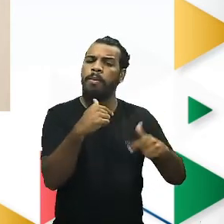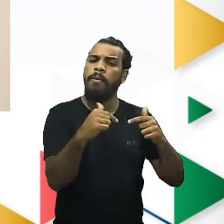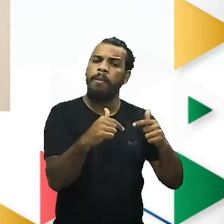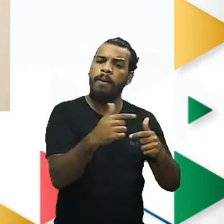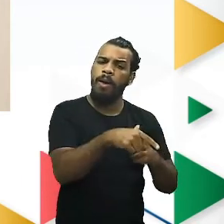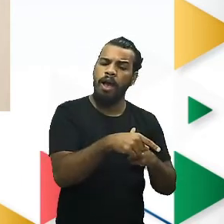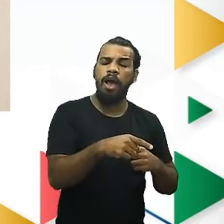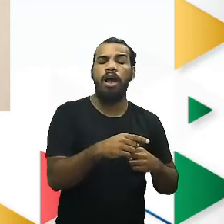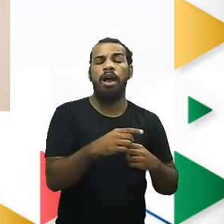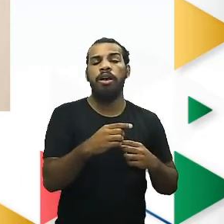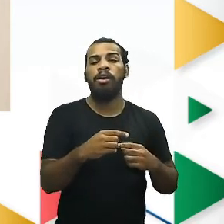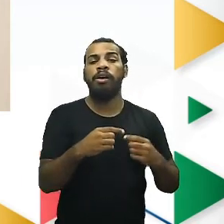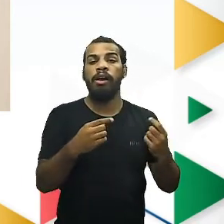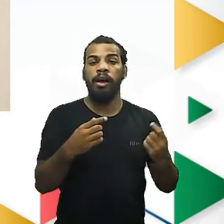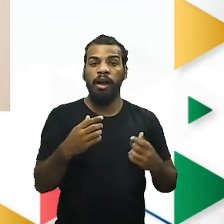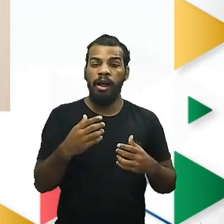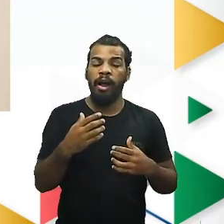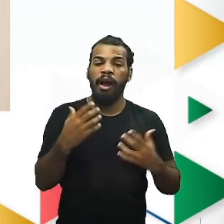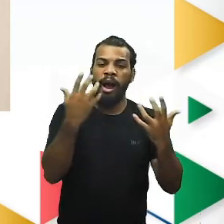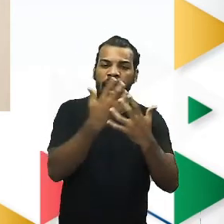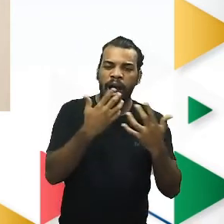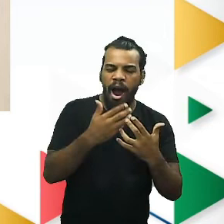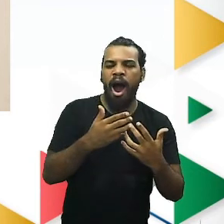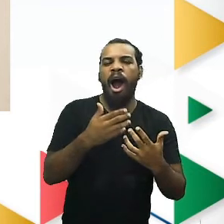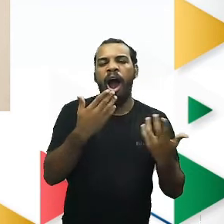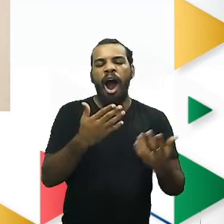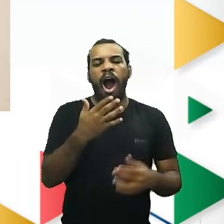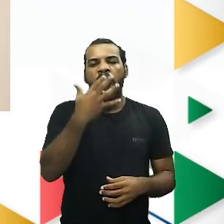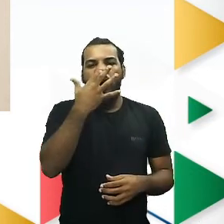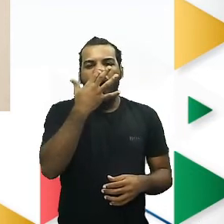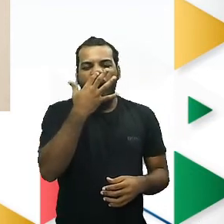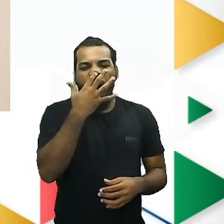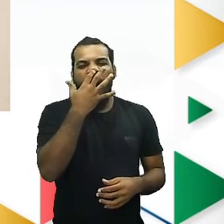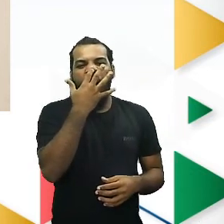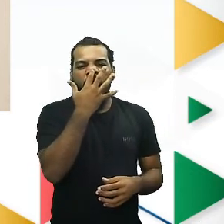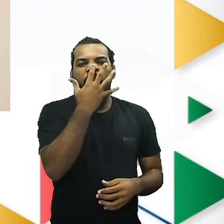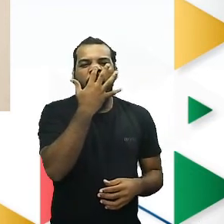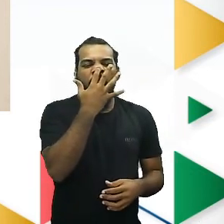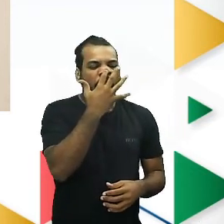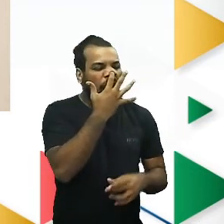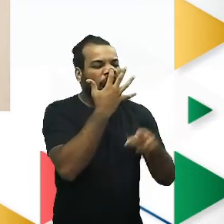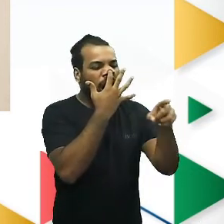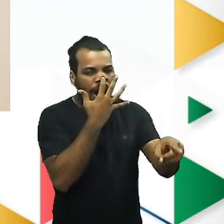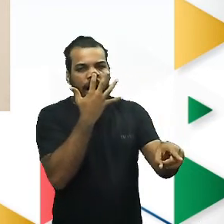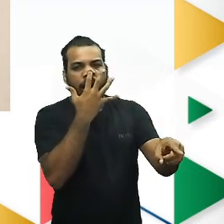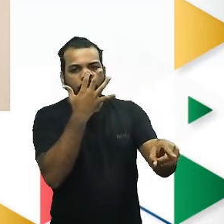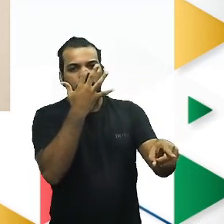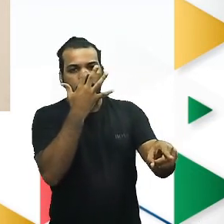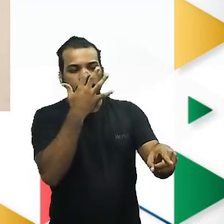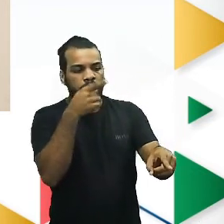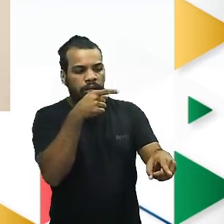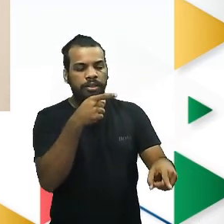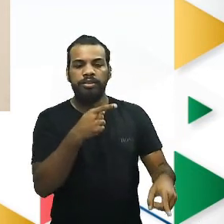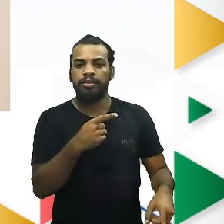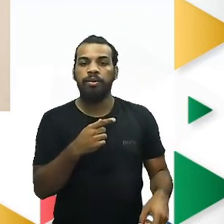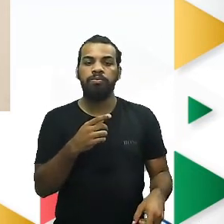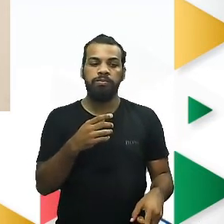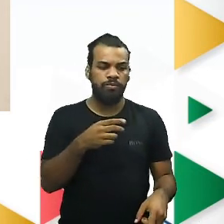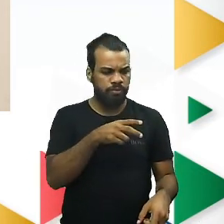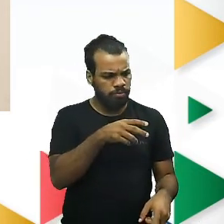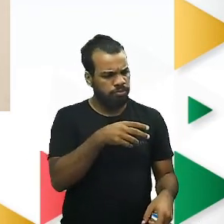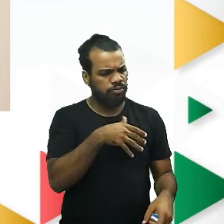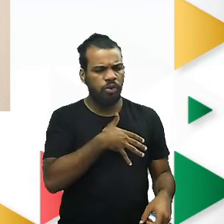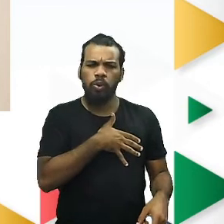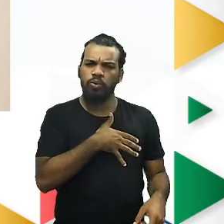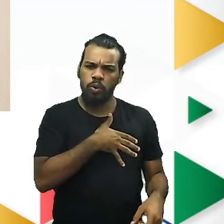ele cantava enquanto trabalhava. Isso chamou a atenção, né, do ator, que gostou e quis incorporar, né,